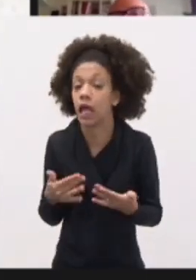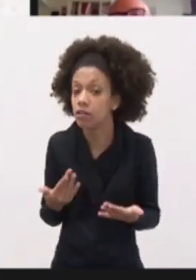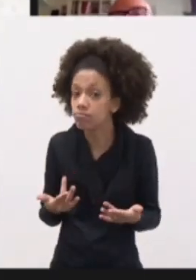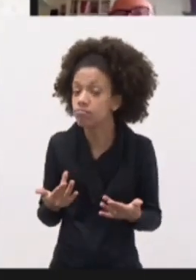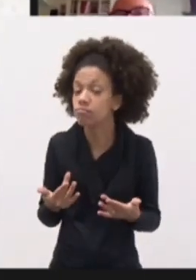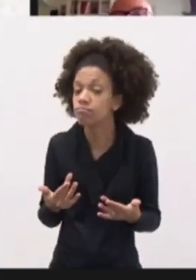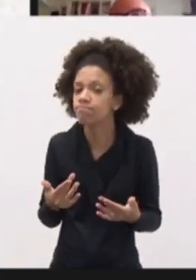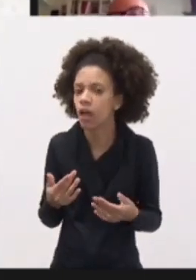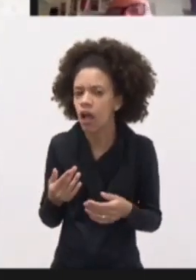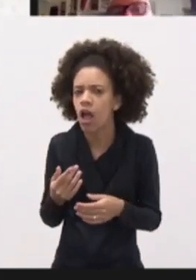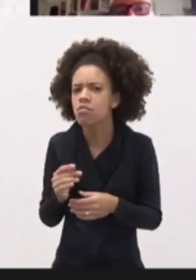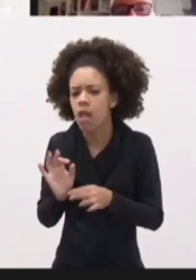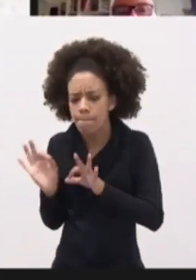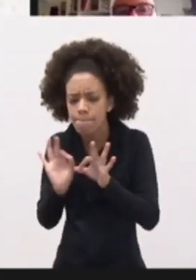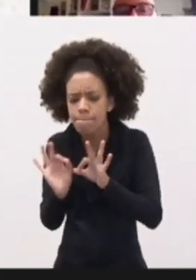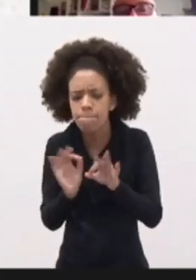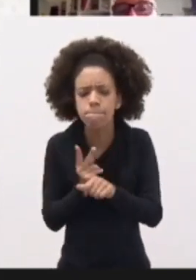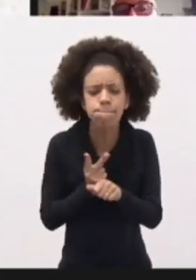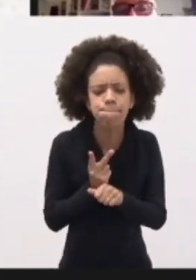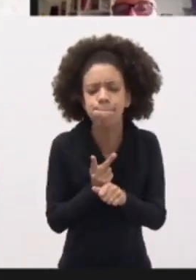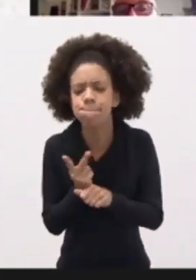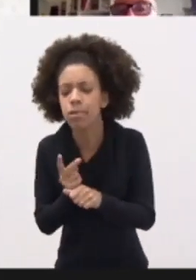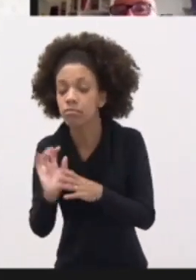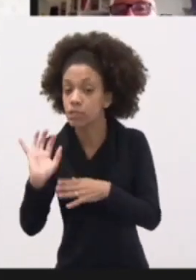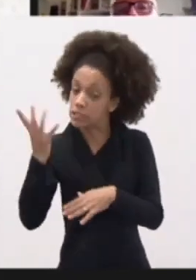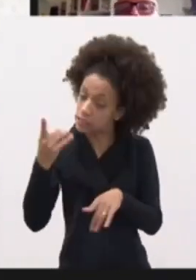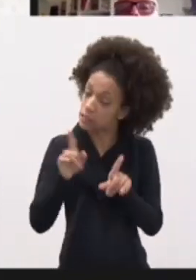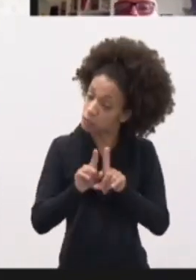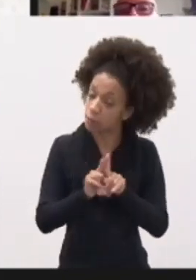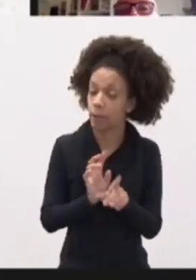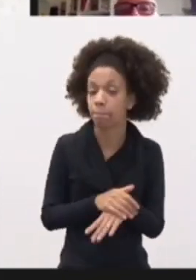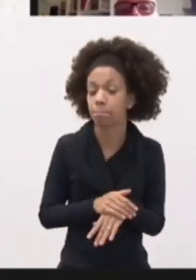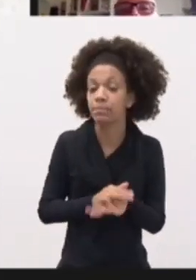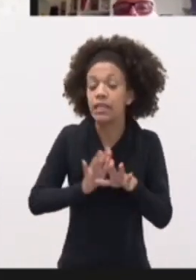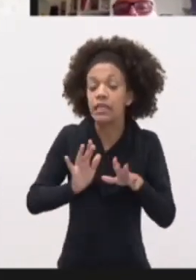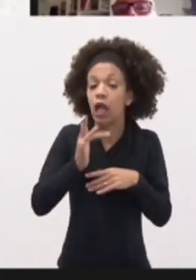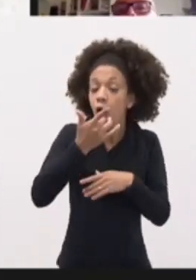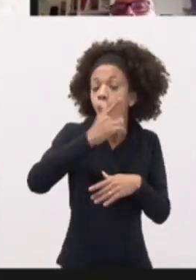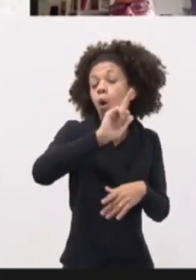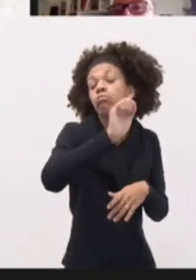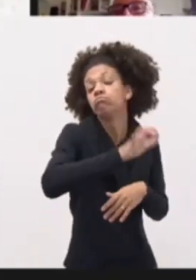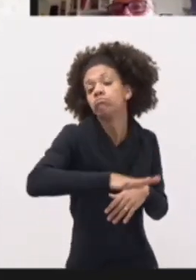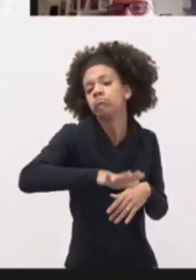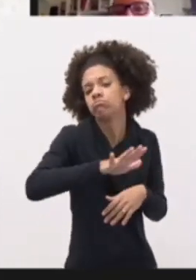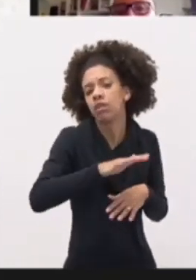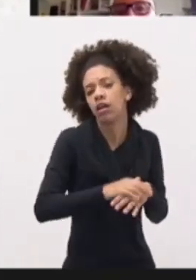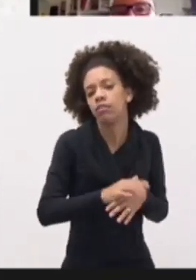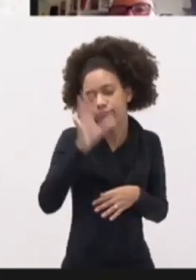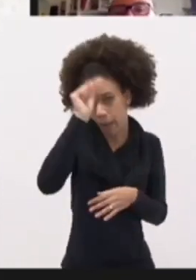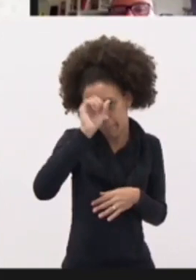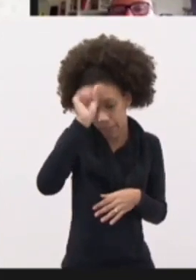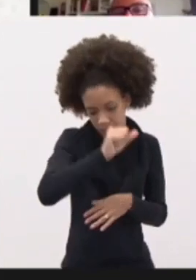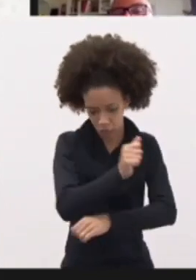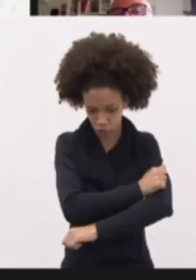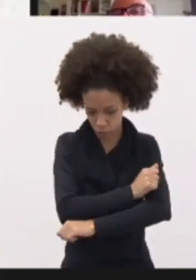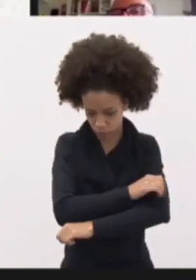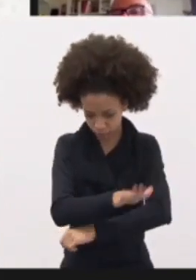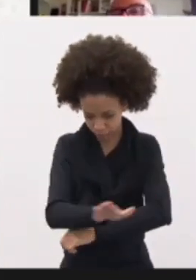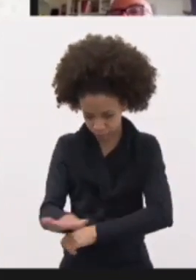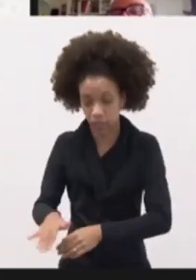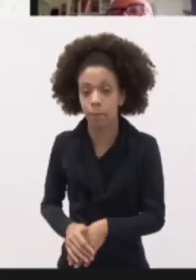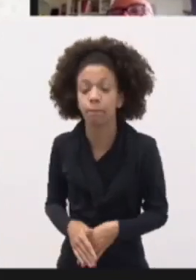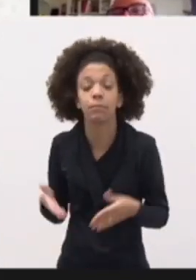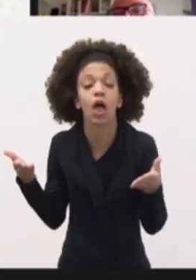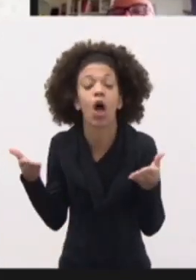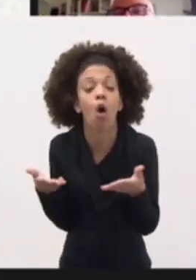é curadoria e criação, né? E aí também envolve um outro aspecto que é da aprendizagem do aluno, né? Onde você,